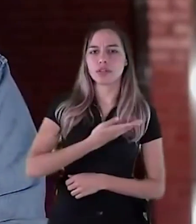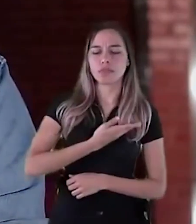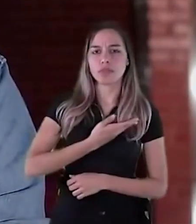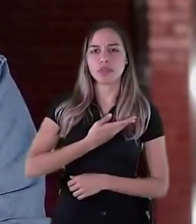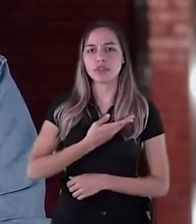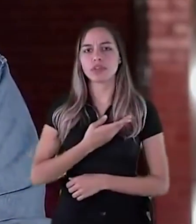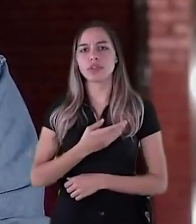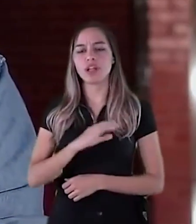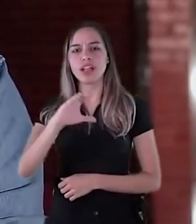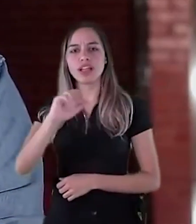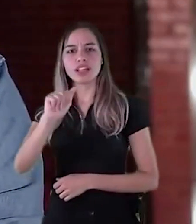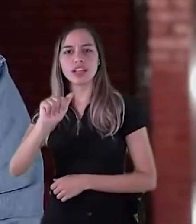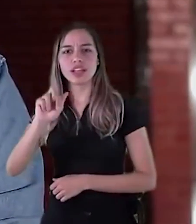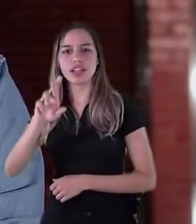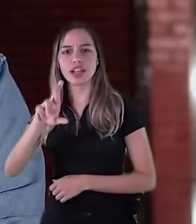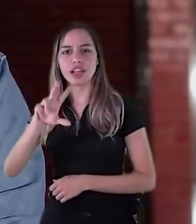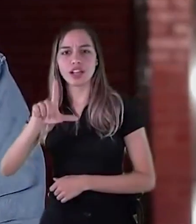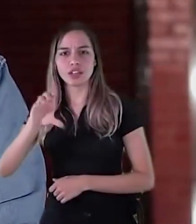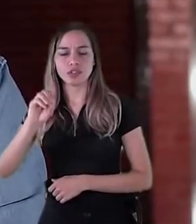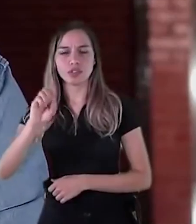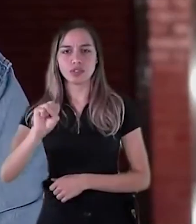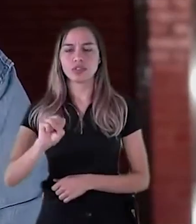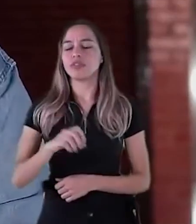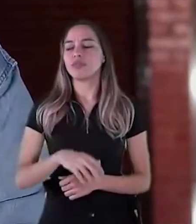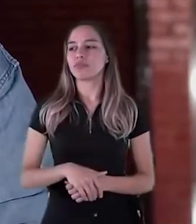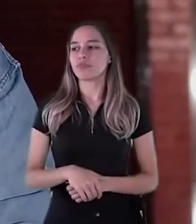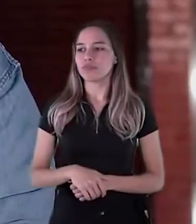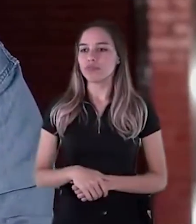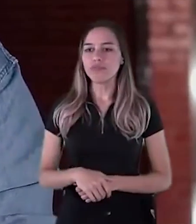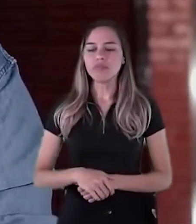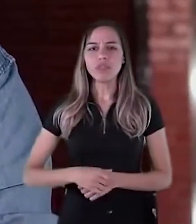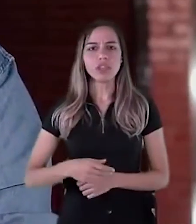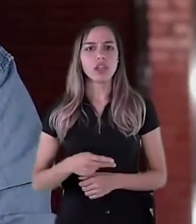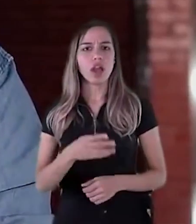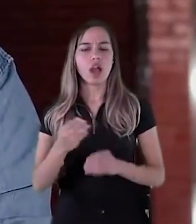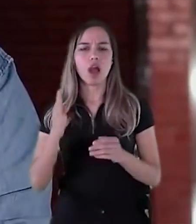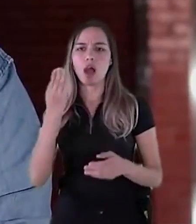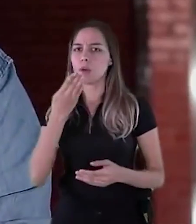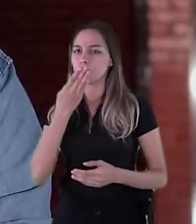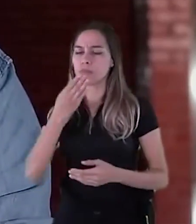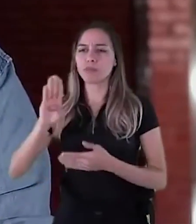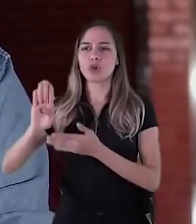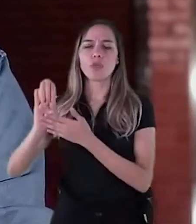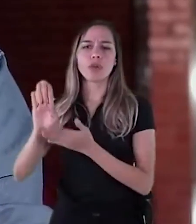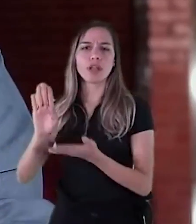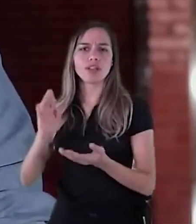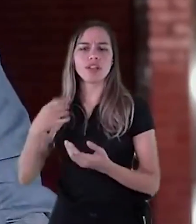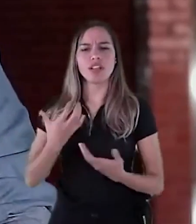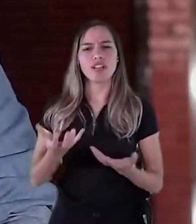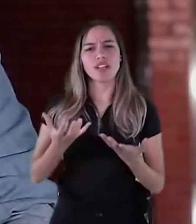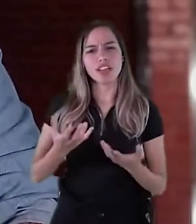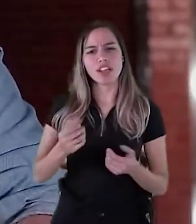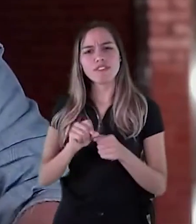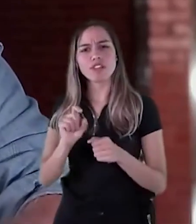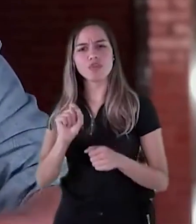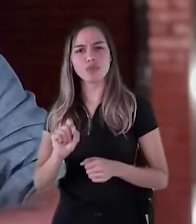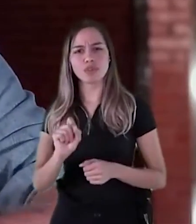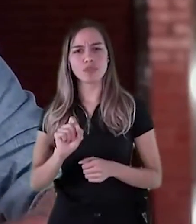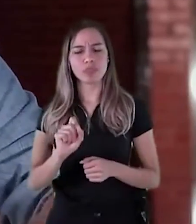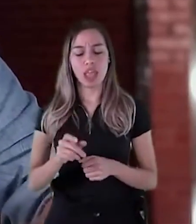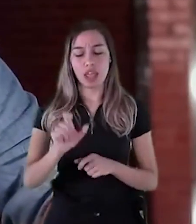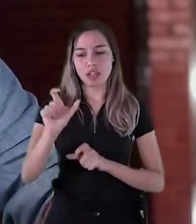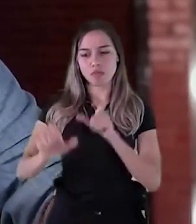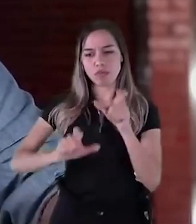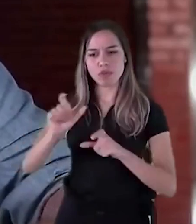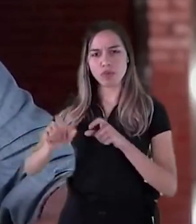aqui também, meus agradecimentos imensos, mas era uma promessa que eu queria cumprir, para que as pessoas de Itabira, os